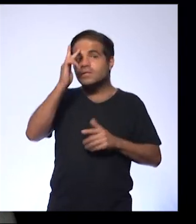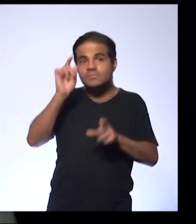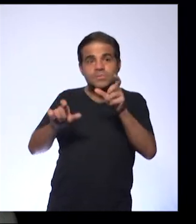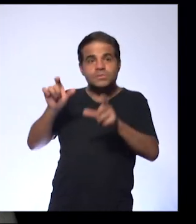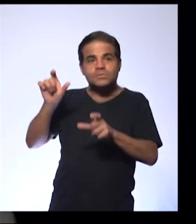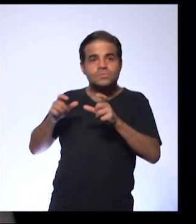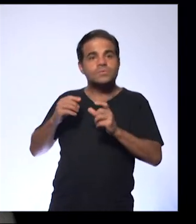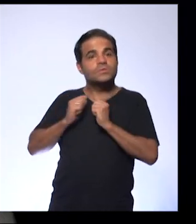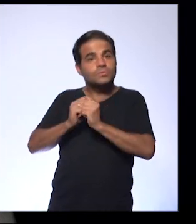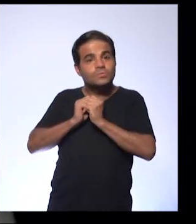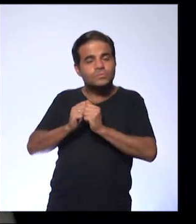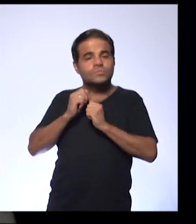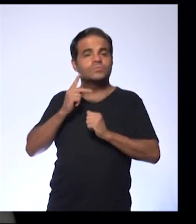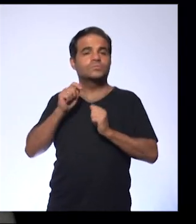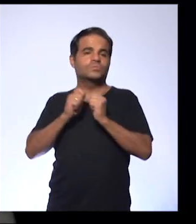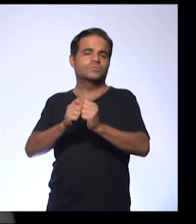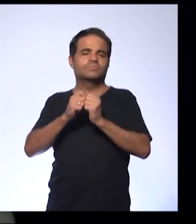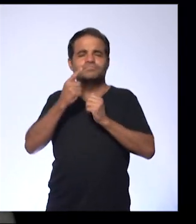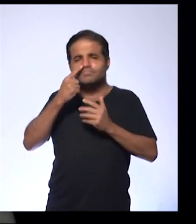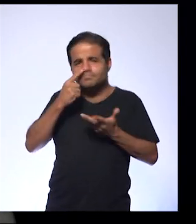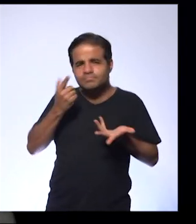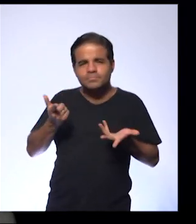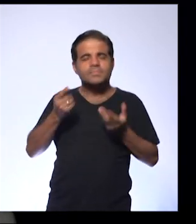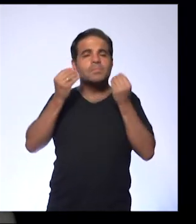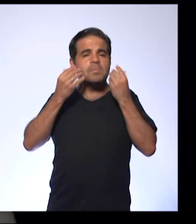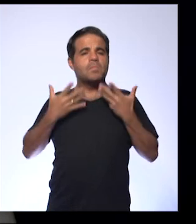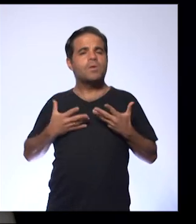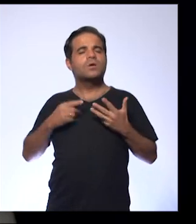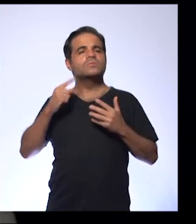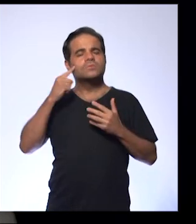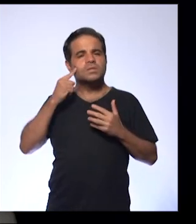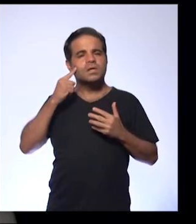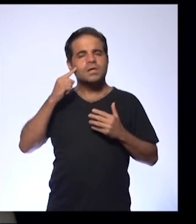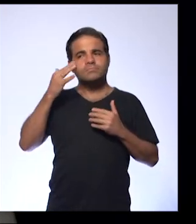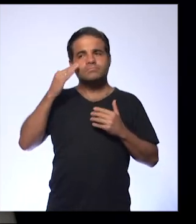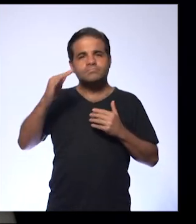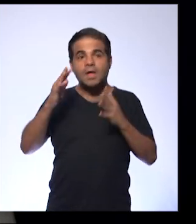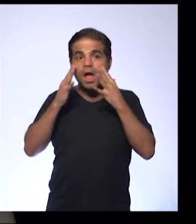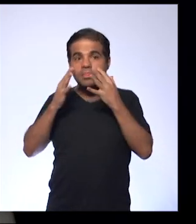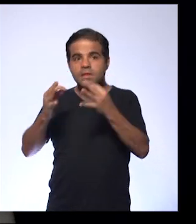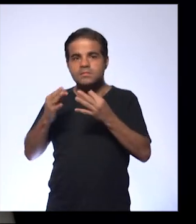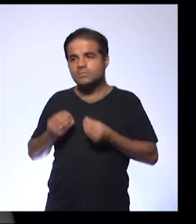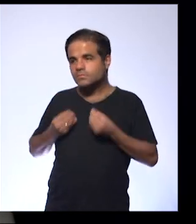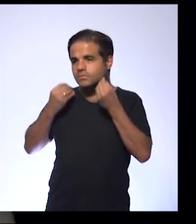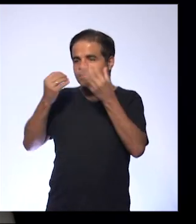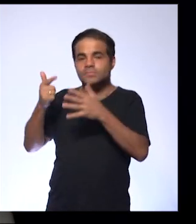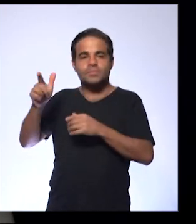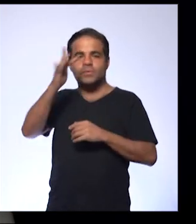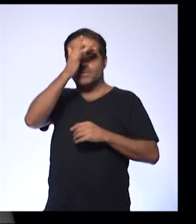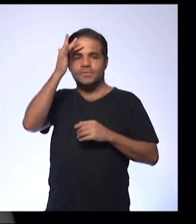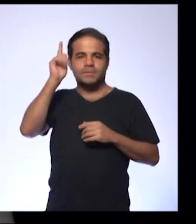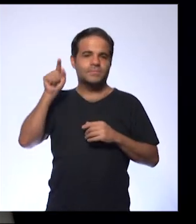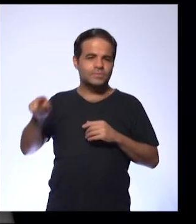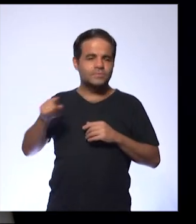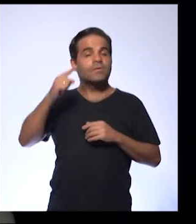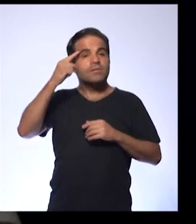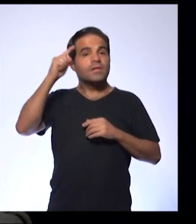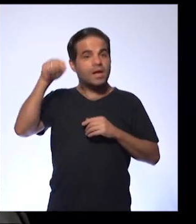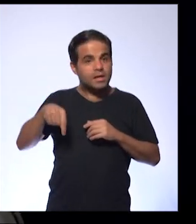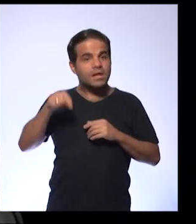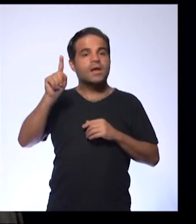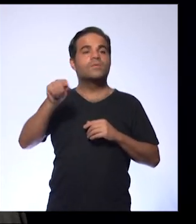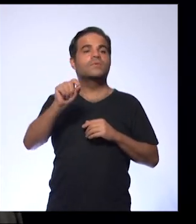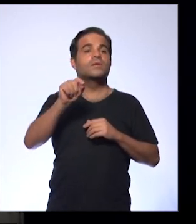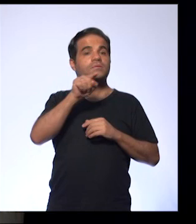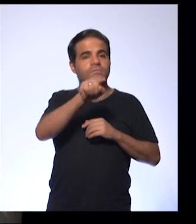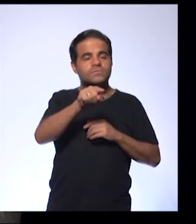que mais convivem contigo, também denota o nível de presença e atenção que estamos oferecendo para outra pessoa. E a ideia aqui é